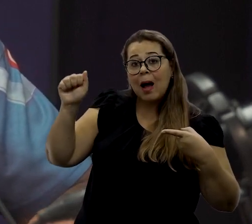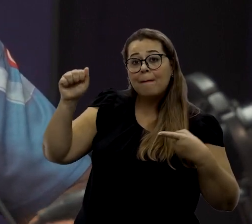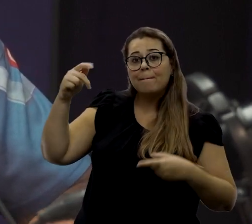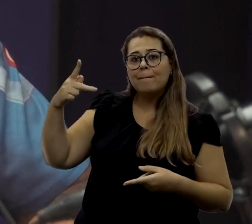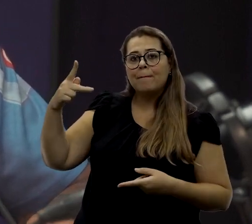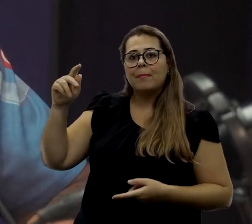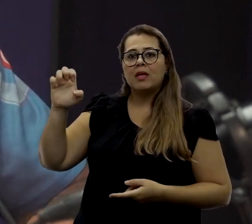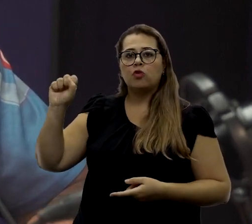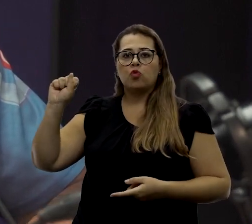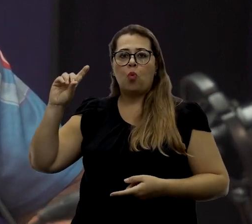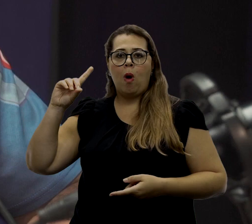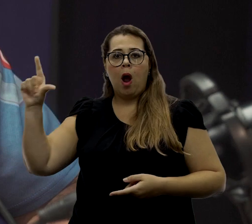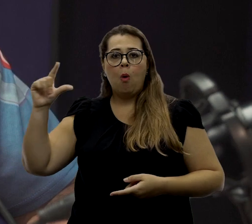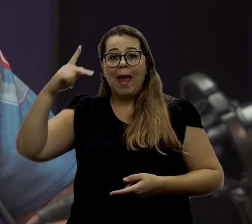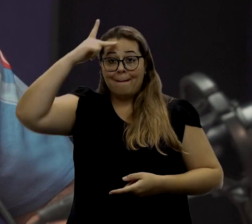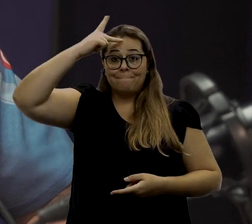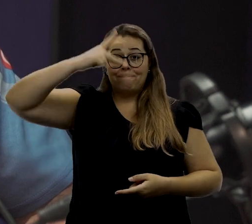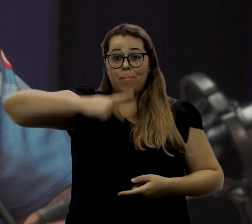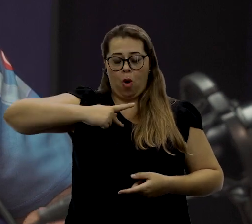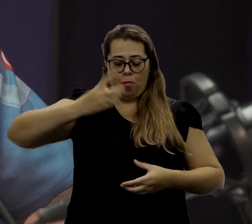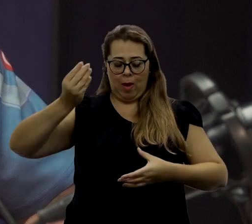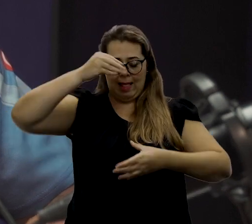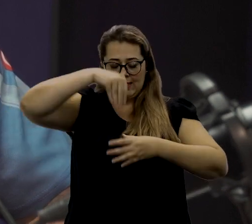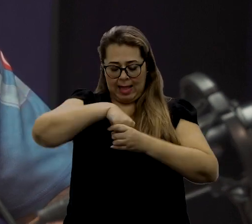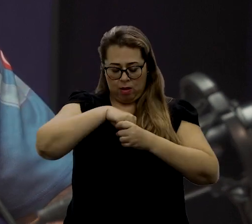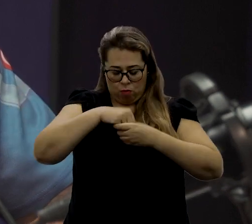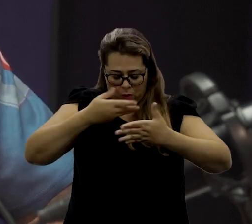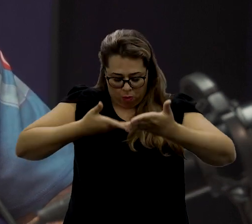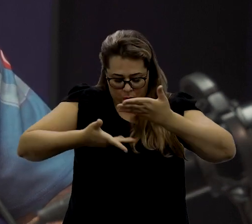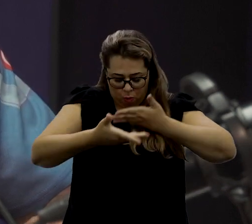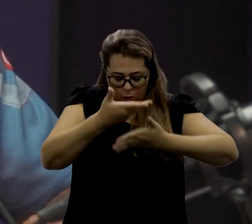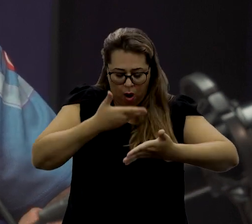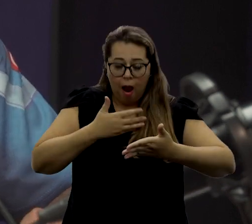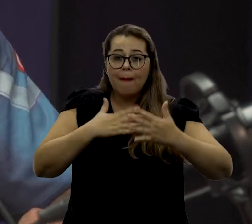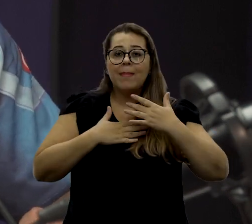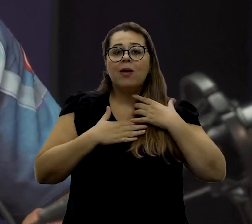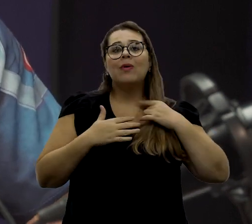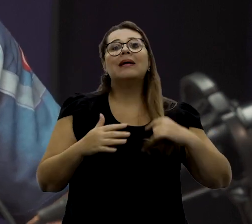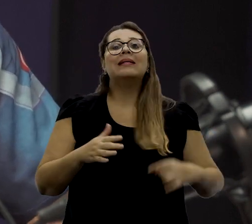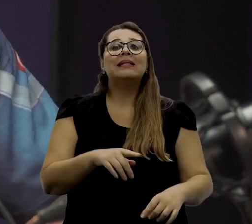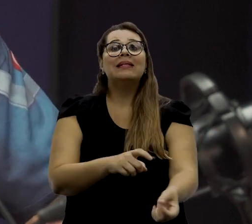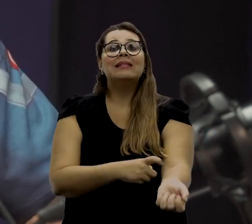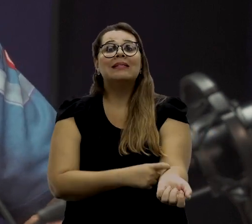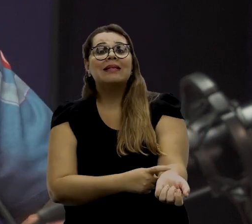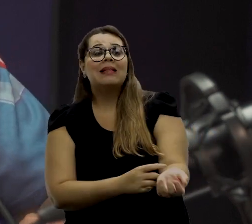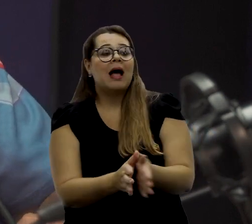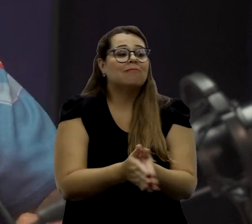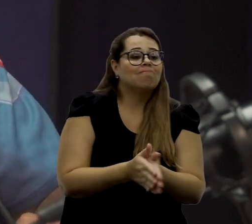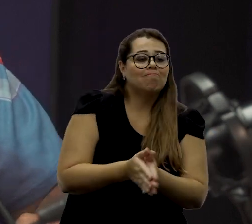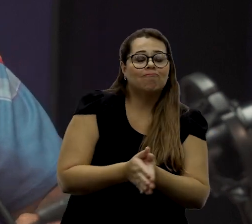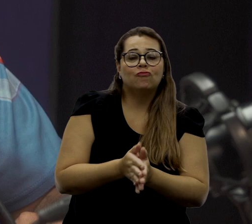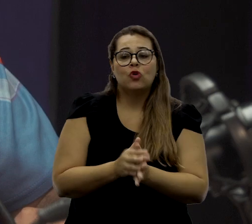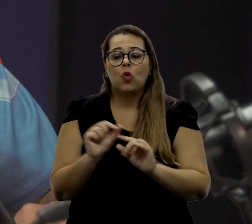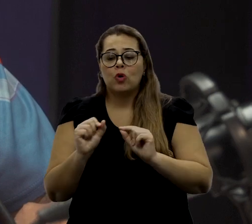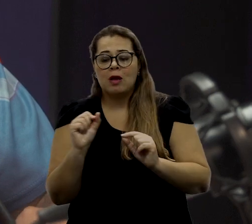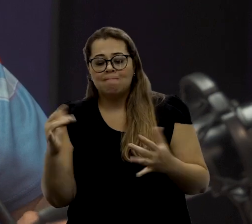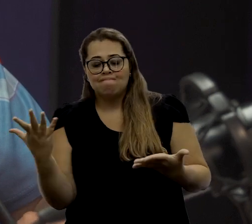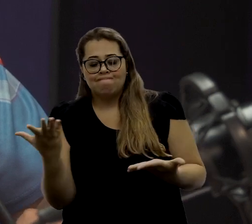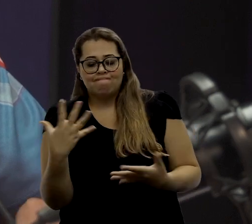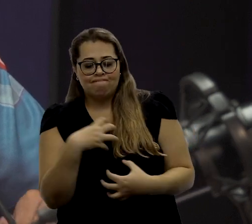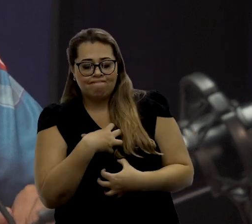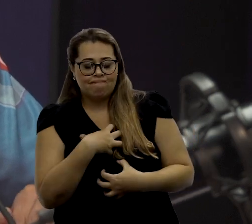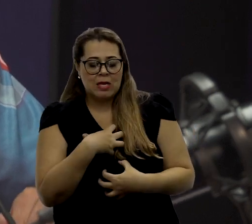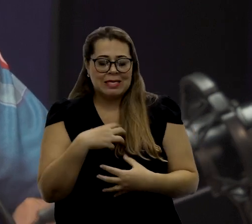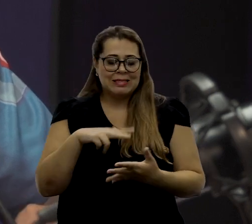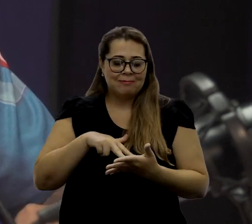tem com você mesmo. Como é que você se reage às frustrações da vida? Como é que você reage quando você